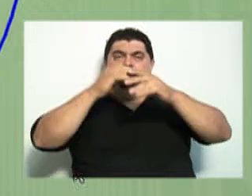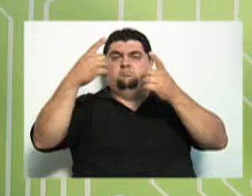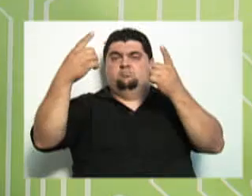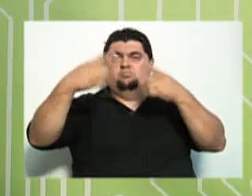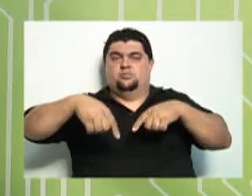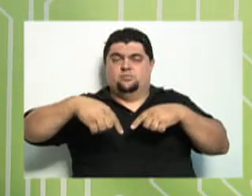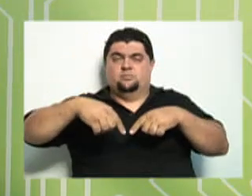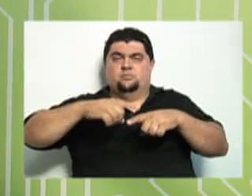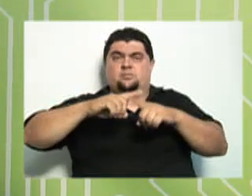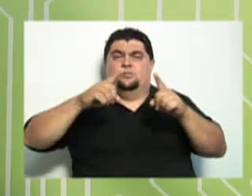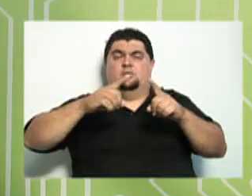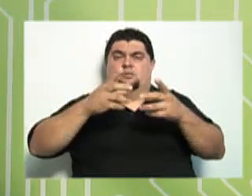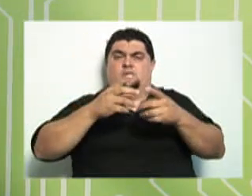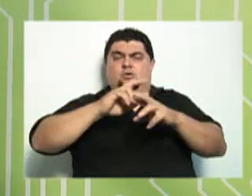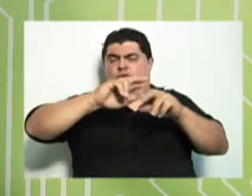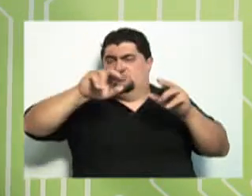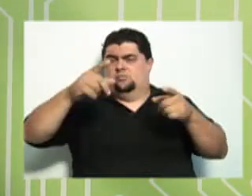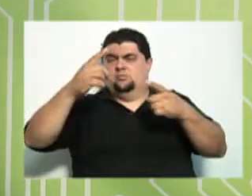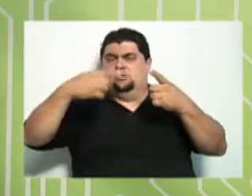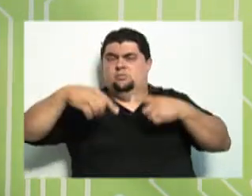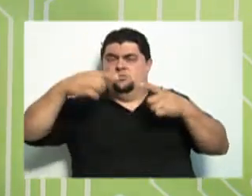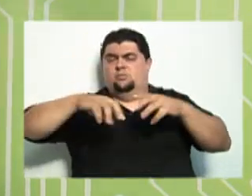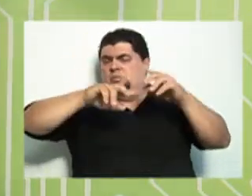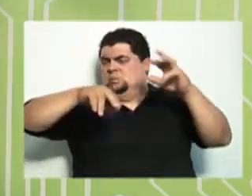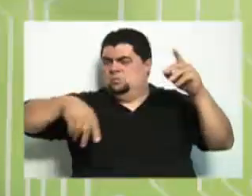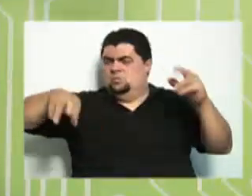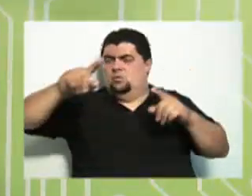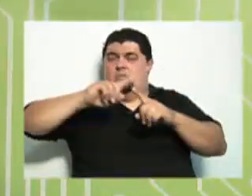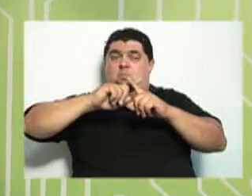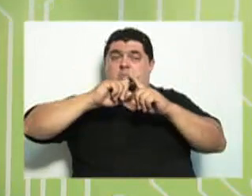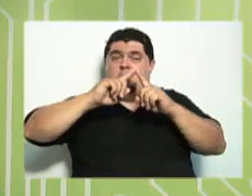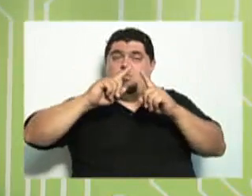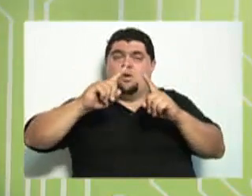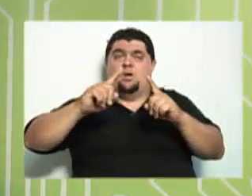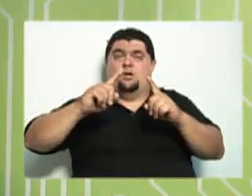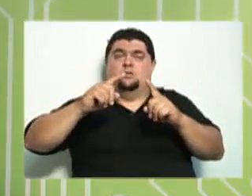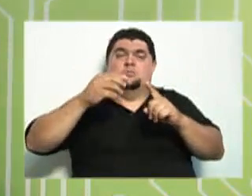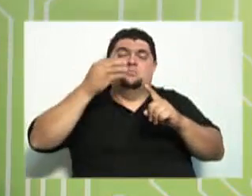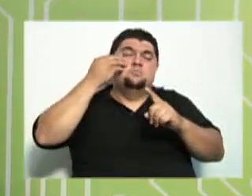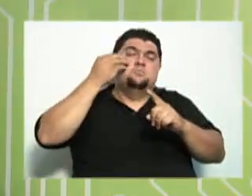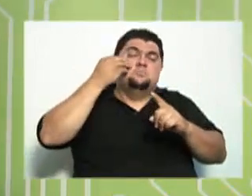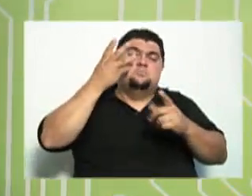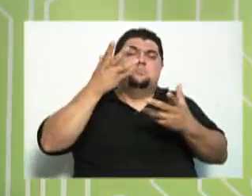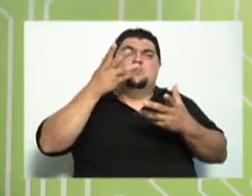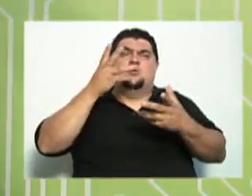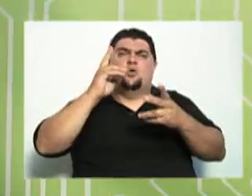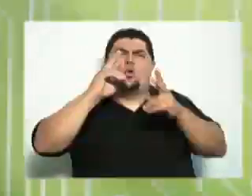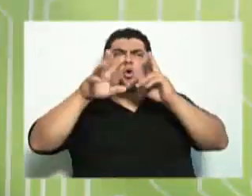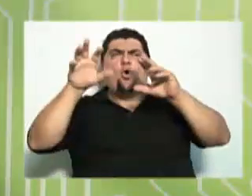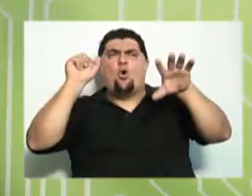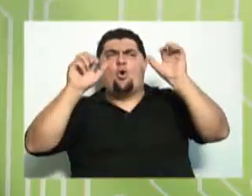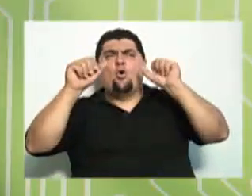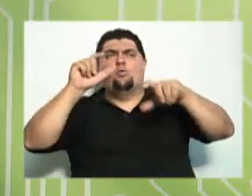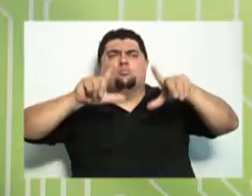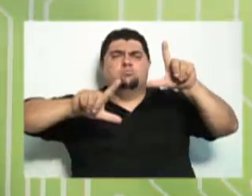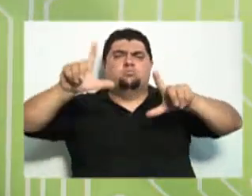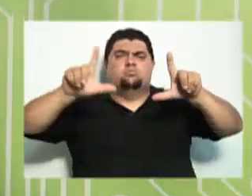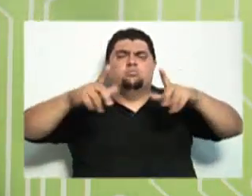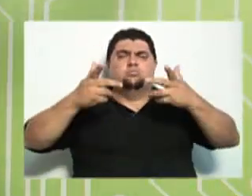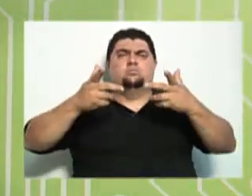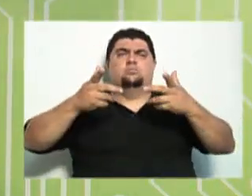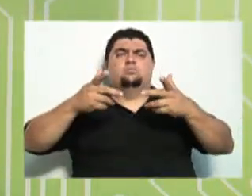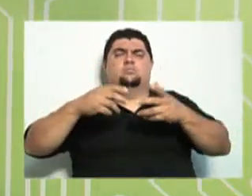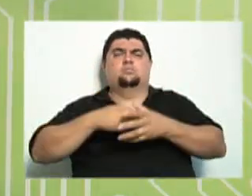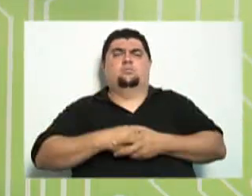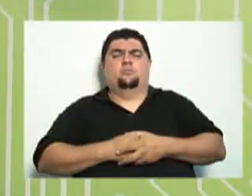existir diversas formas de desenvolvimento. Mas essa expressão tanto falada na mídia, que eu tenho certeza que vocês já ouviram a respeito,